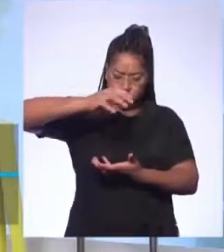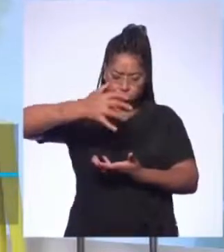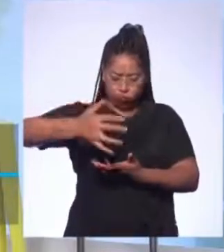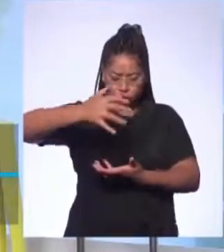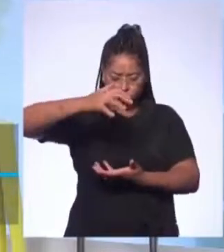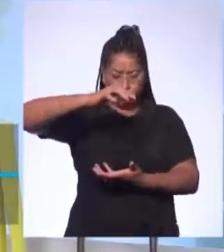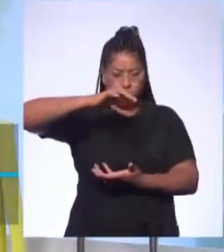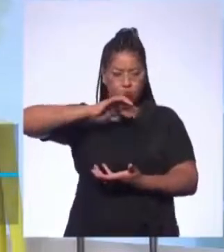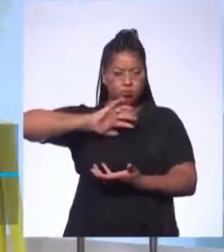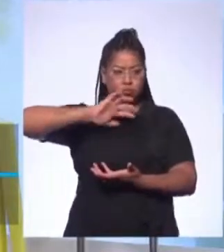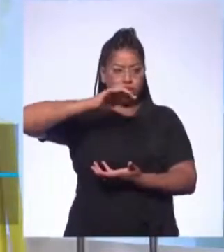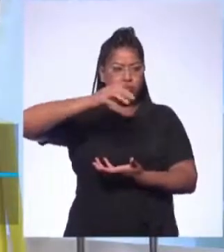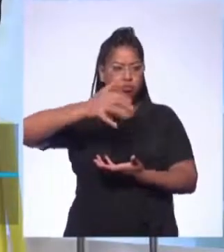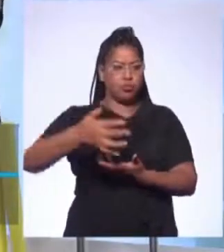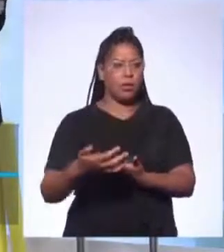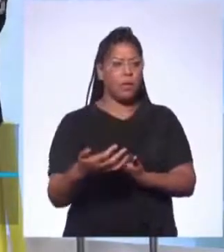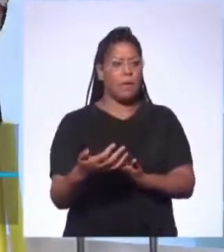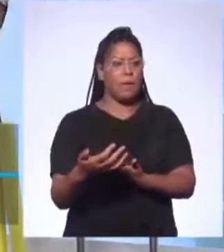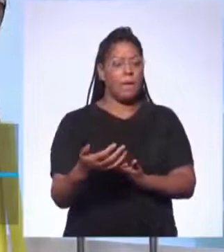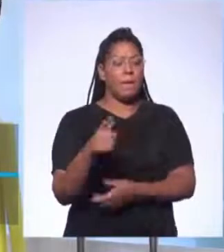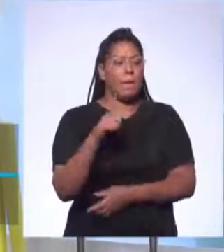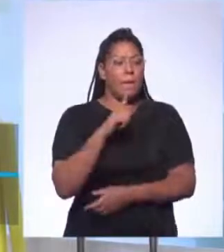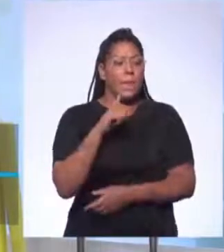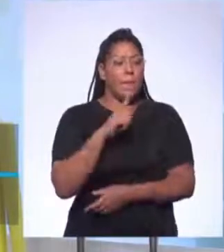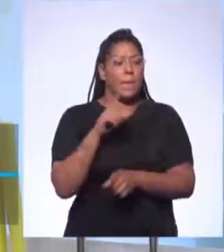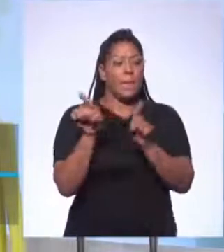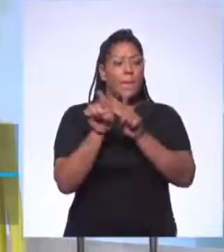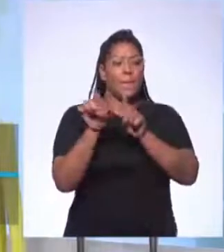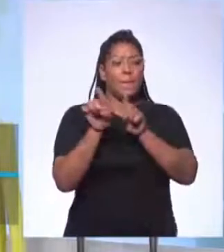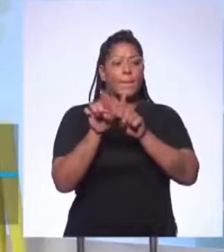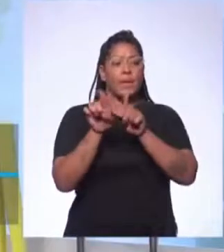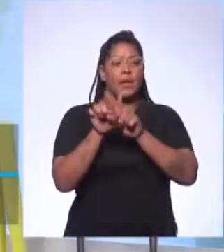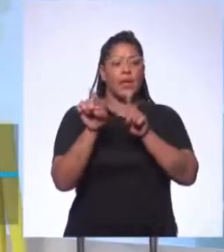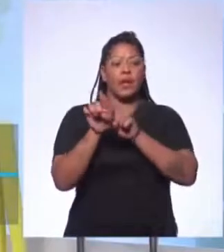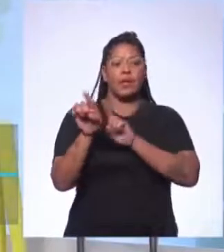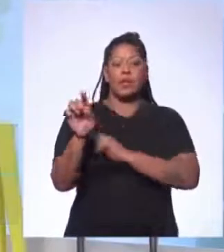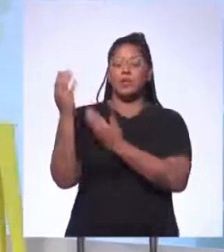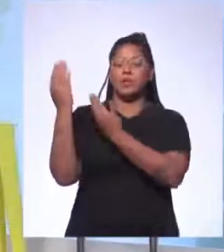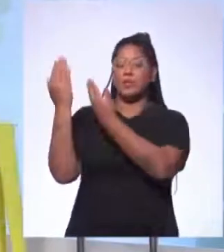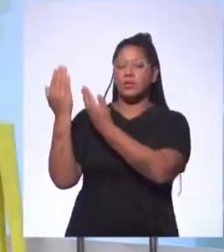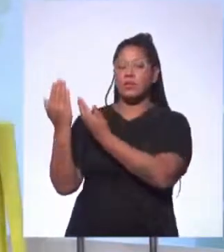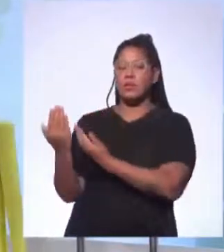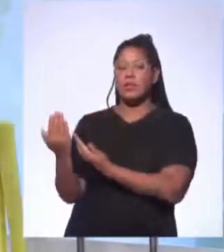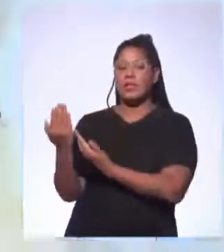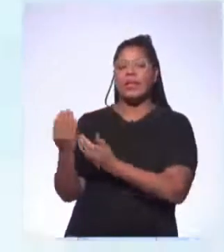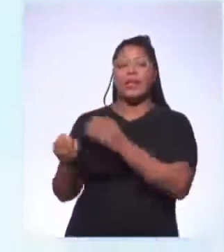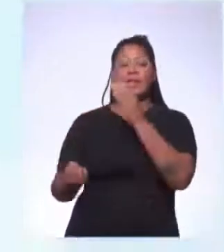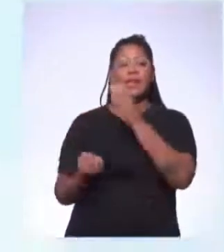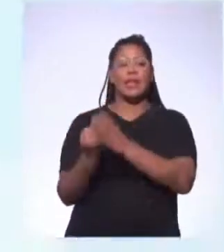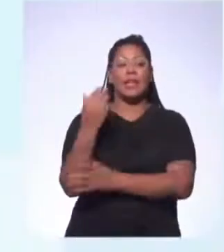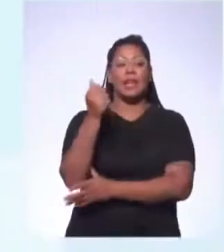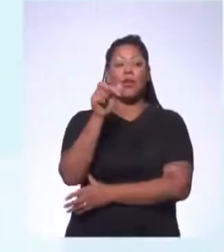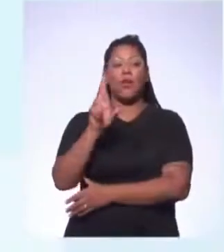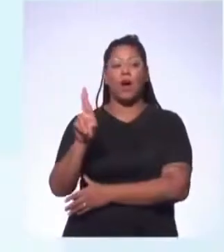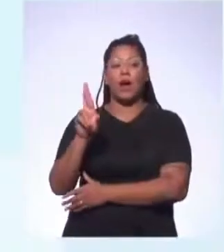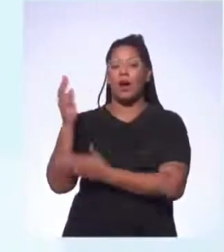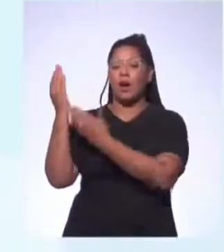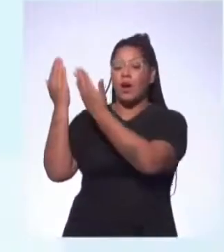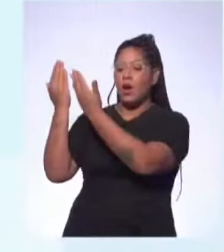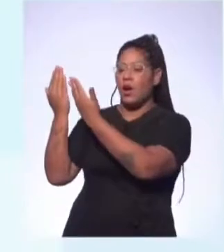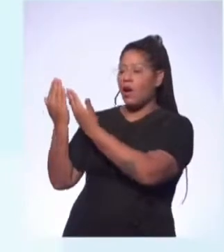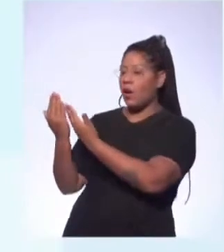gravidade, ok? Aí nós temos também composição do ar atmosférico. O ar